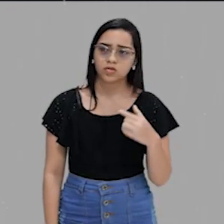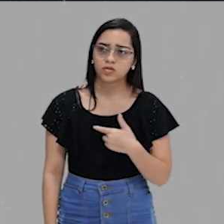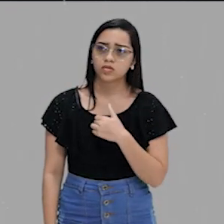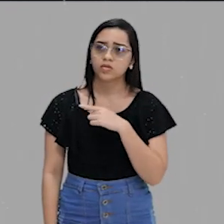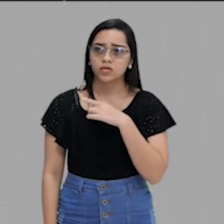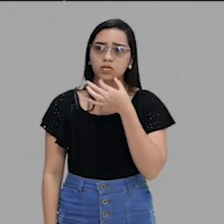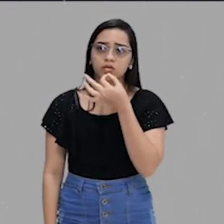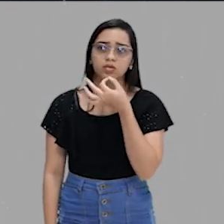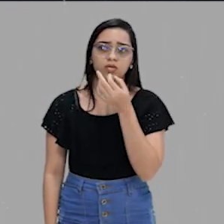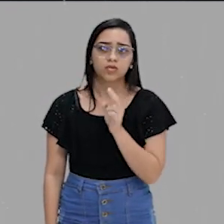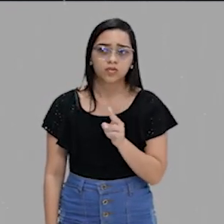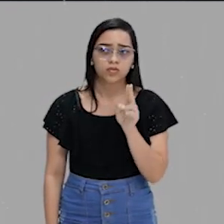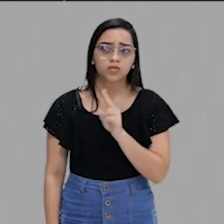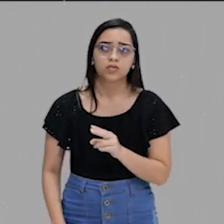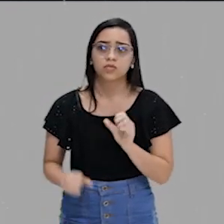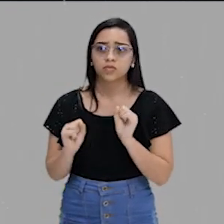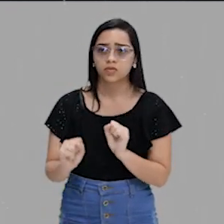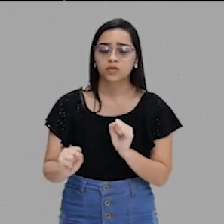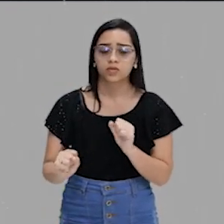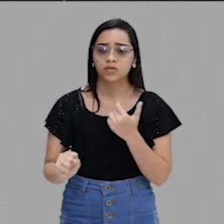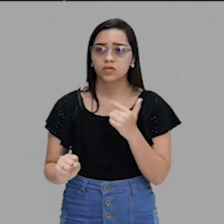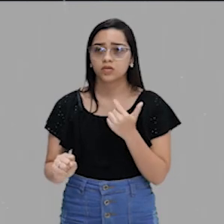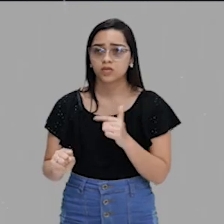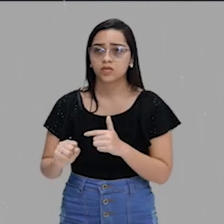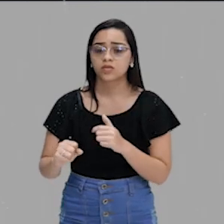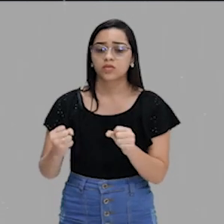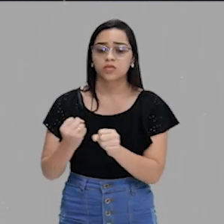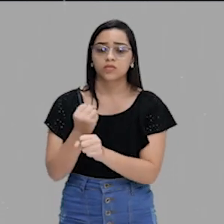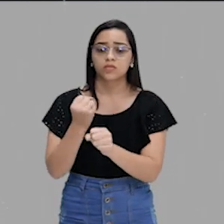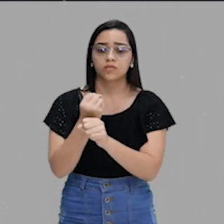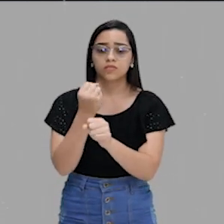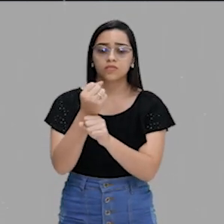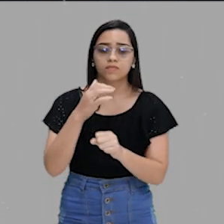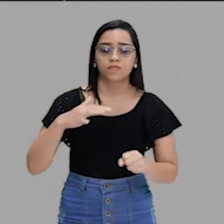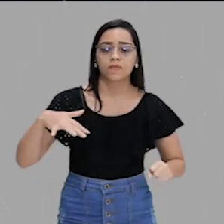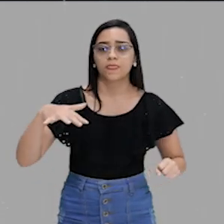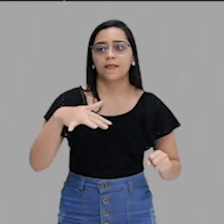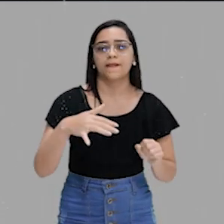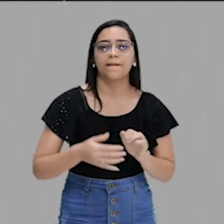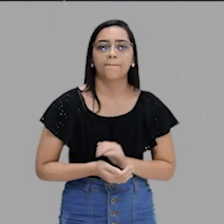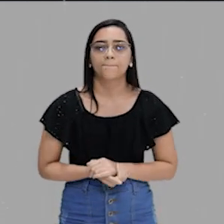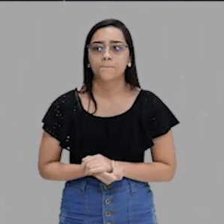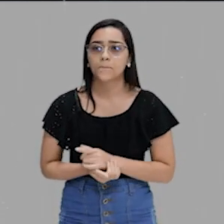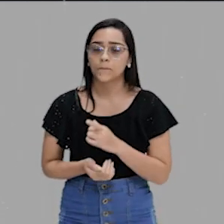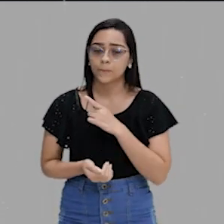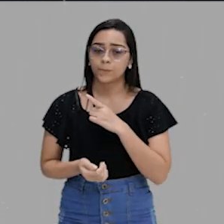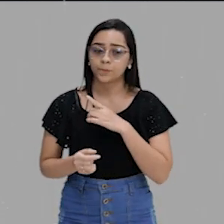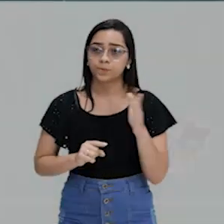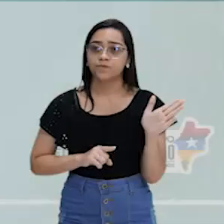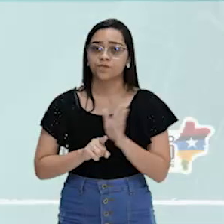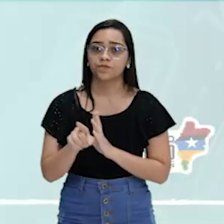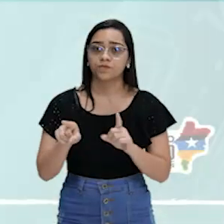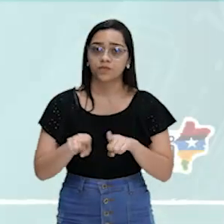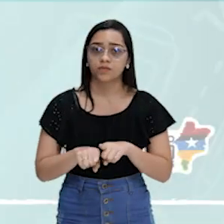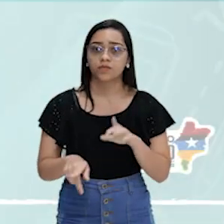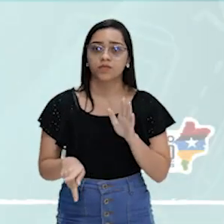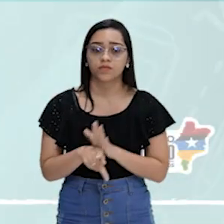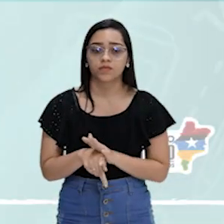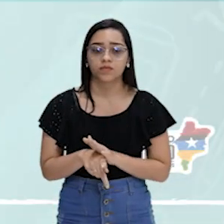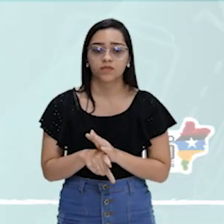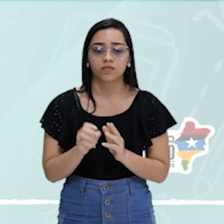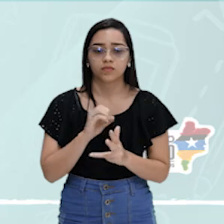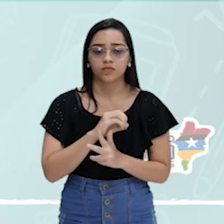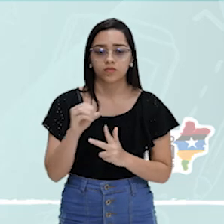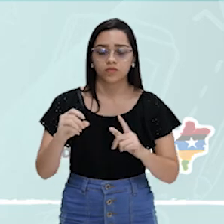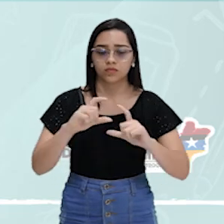os argumentos que ele utiliza para a não construção do estádio. E aí, mais uma questão também do Enem. Ó. A